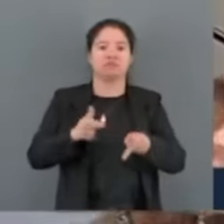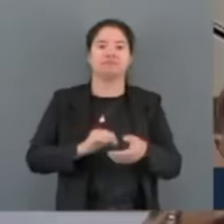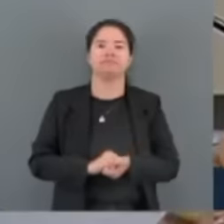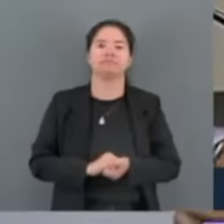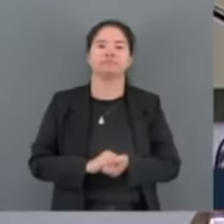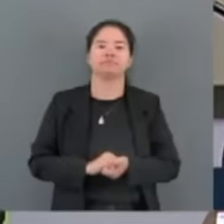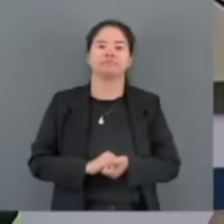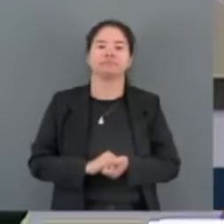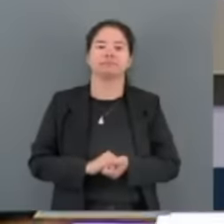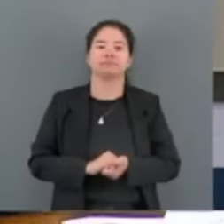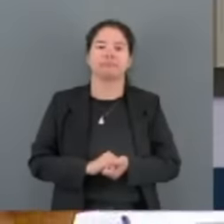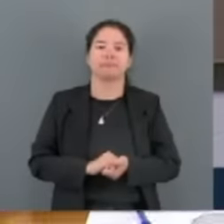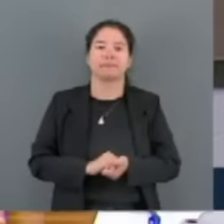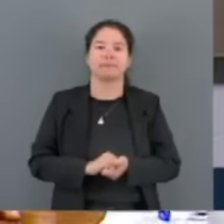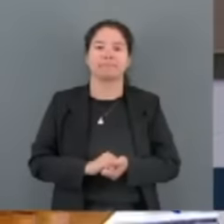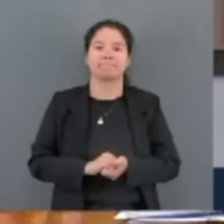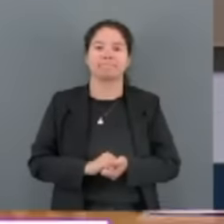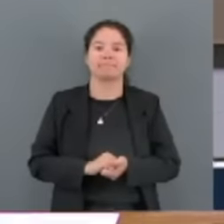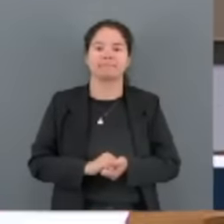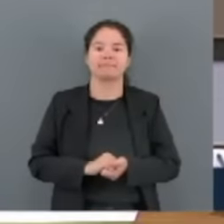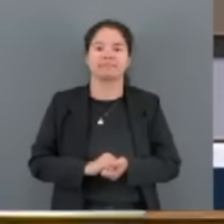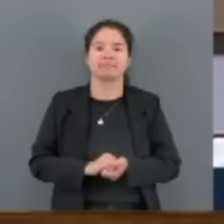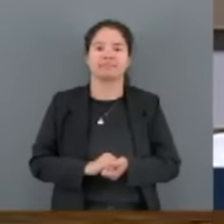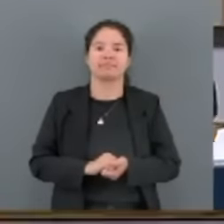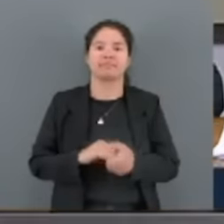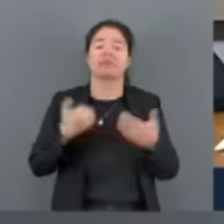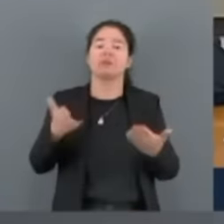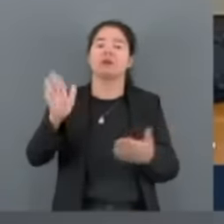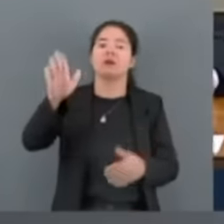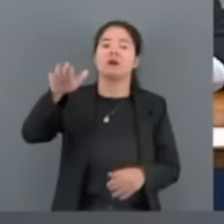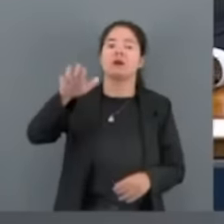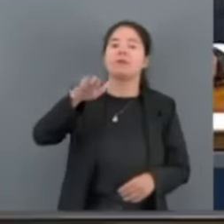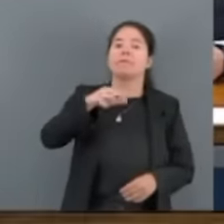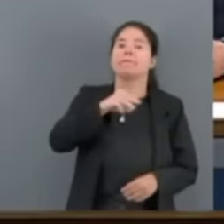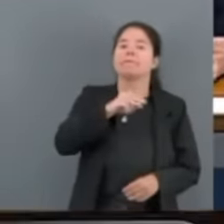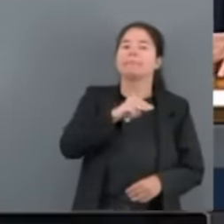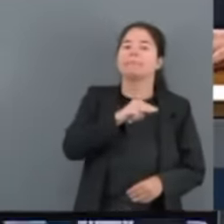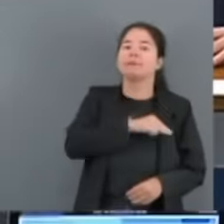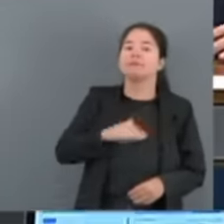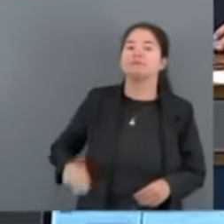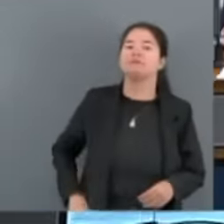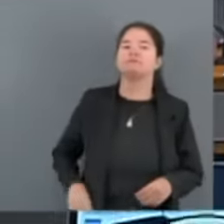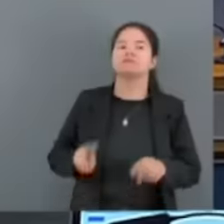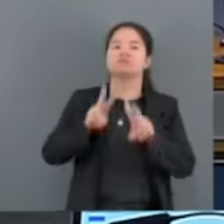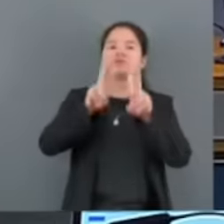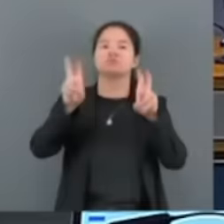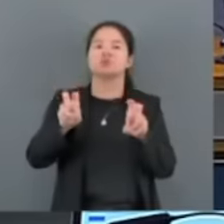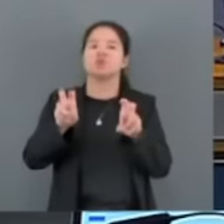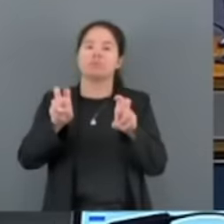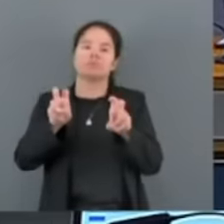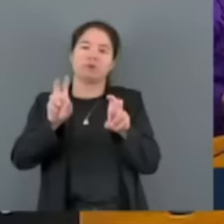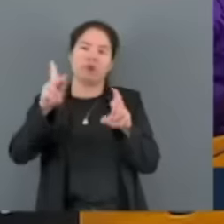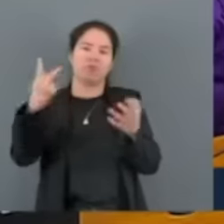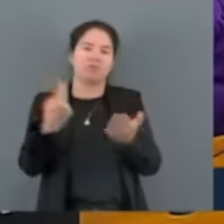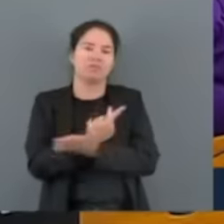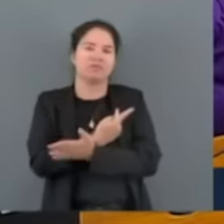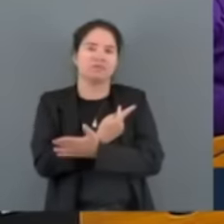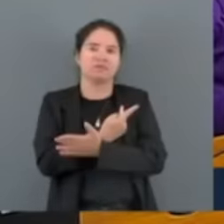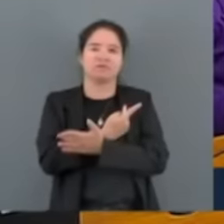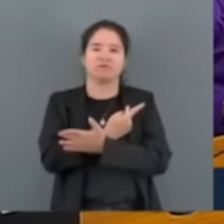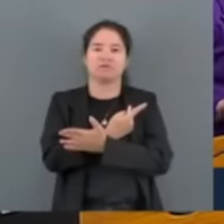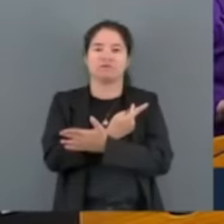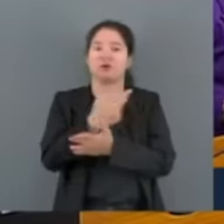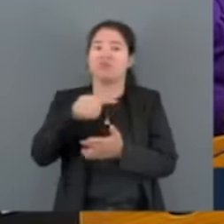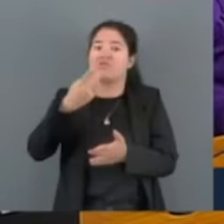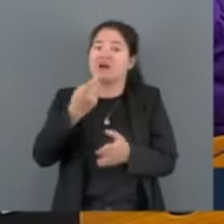Sim, 2 minutos para a réplica. Claro. Ministra, sobre essa situação que eu falei para a senhora, sobre a questão... Eu deixar